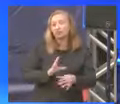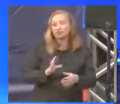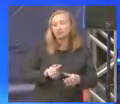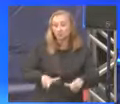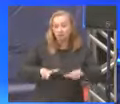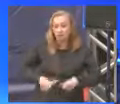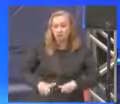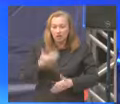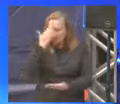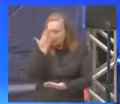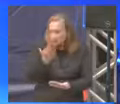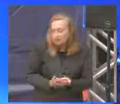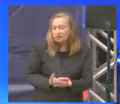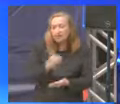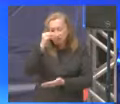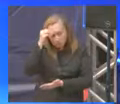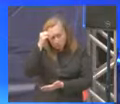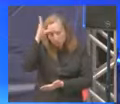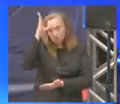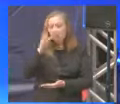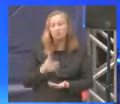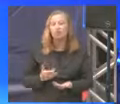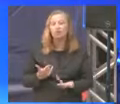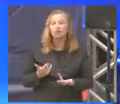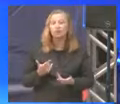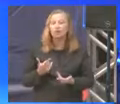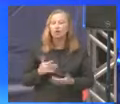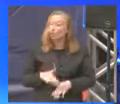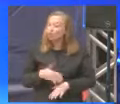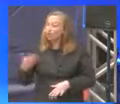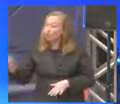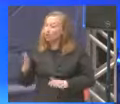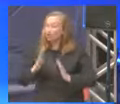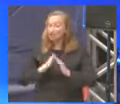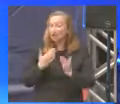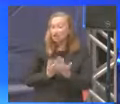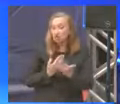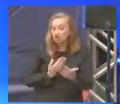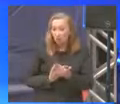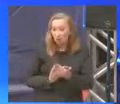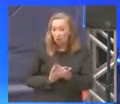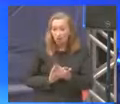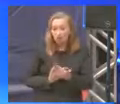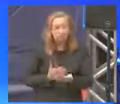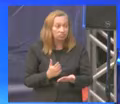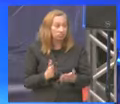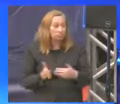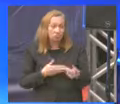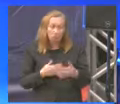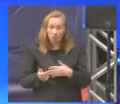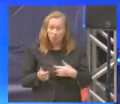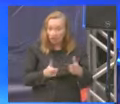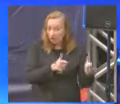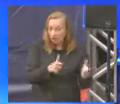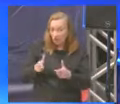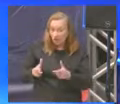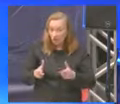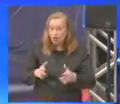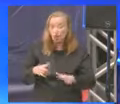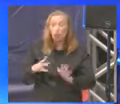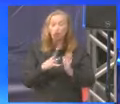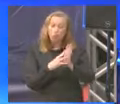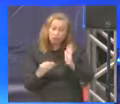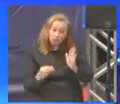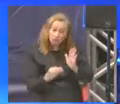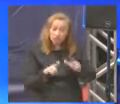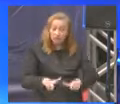e acreditação de saberes obtidos fora do ensino formal, obtidos de alguma forma. Tá? O modelo de certificação